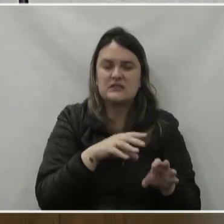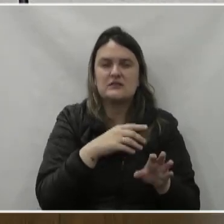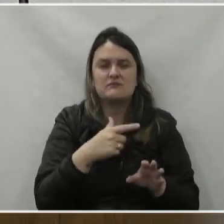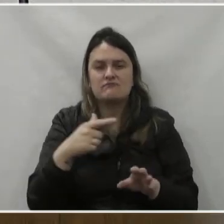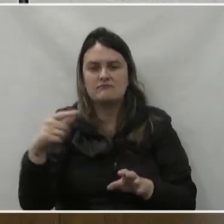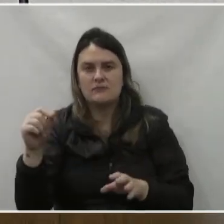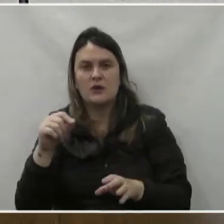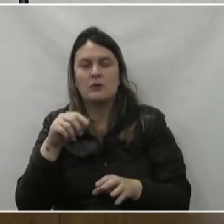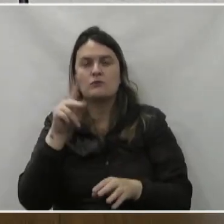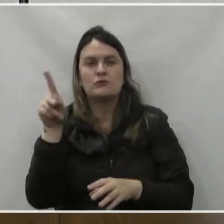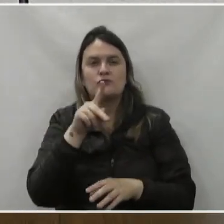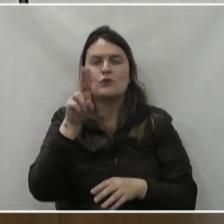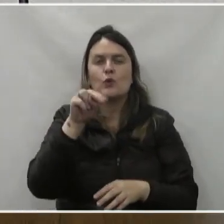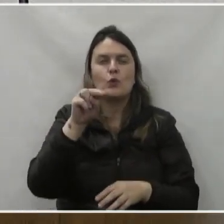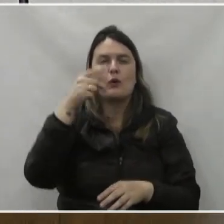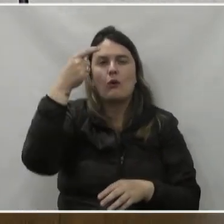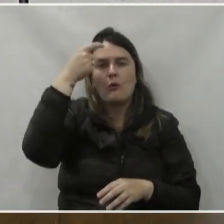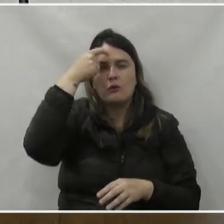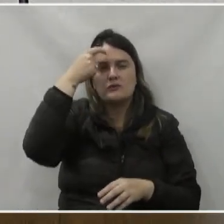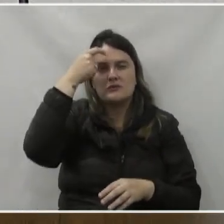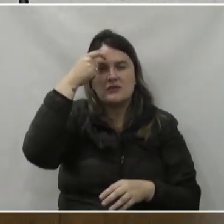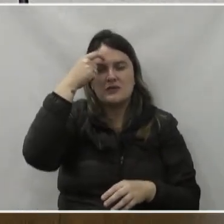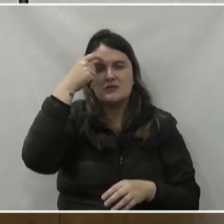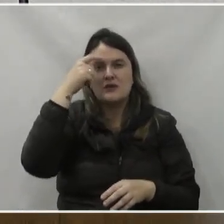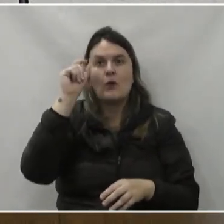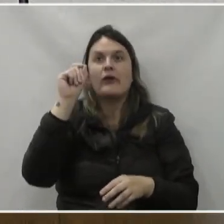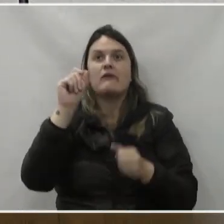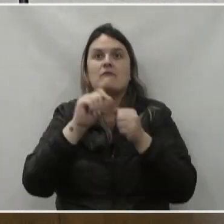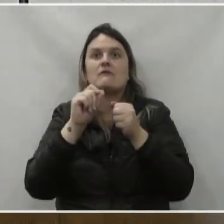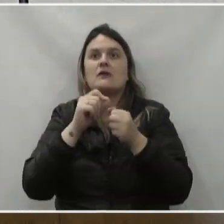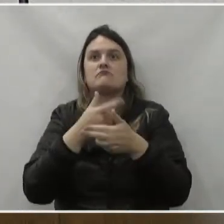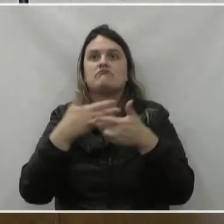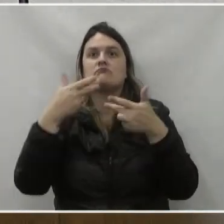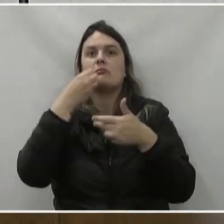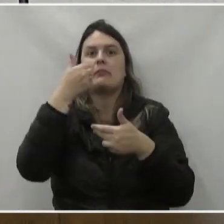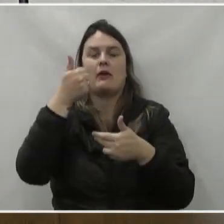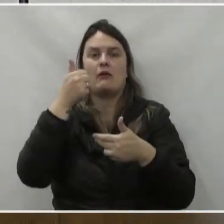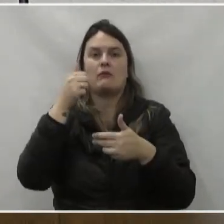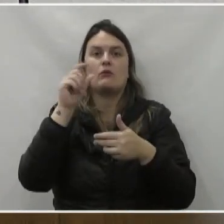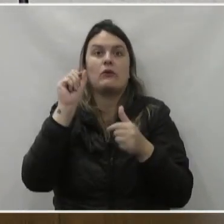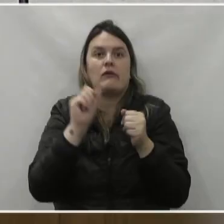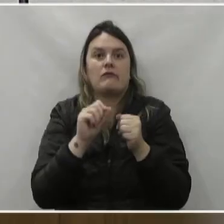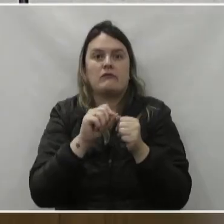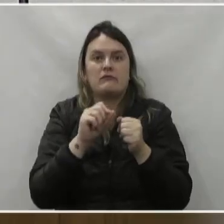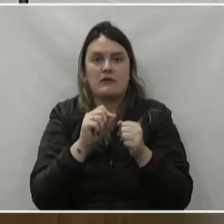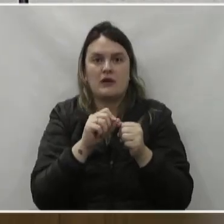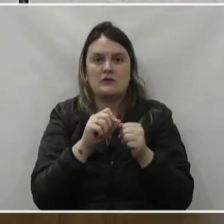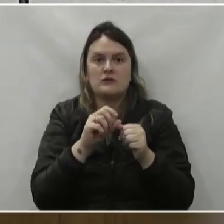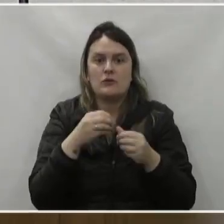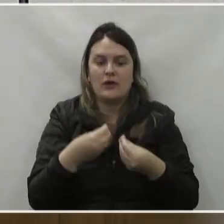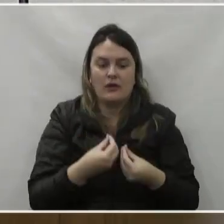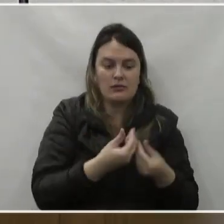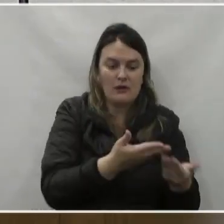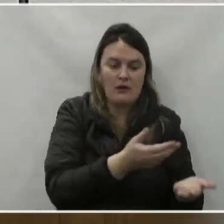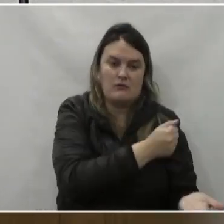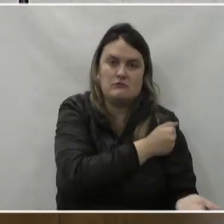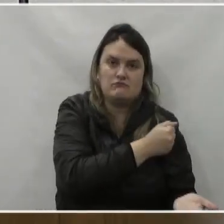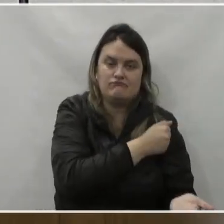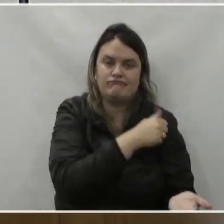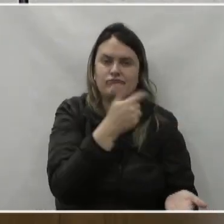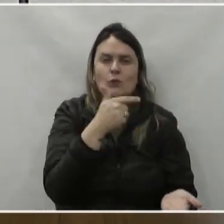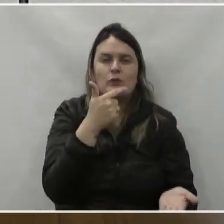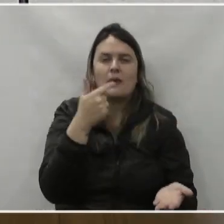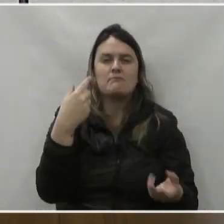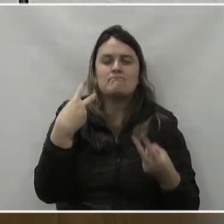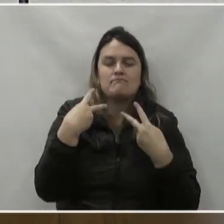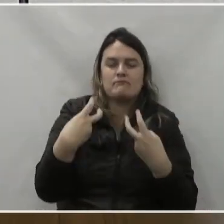professor nunca tem consciência dos seus méritos. Ele não sabe o bem que ele faz a um aluno. Ele não tem